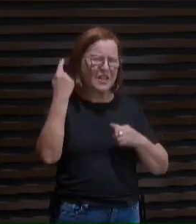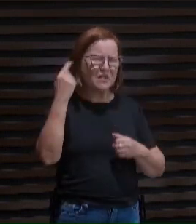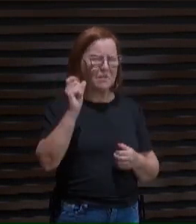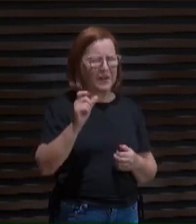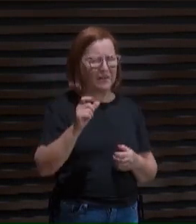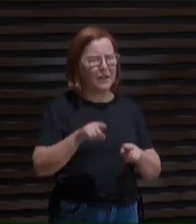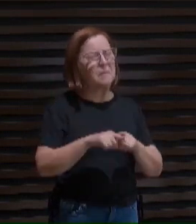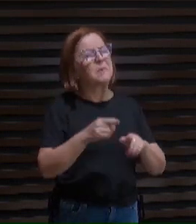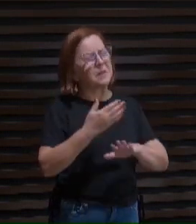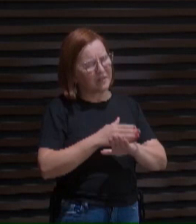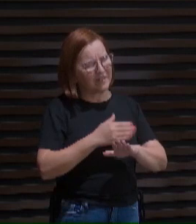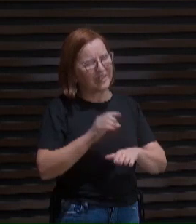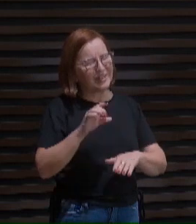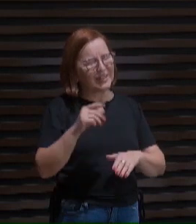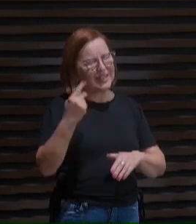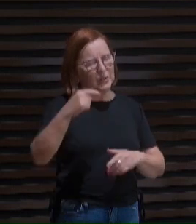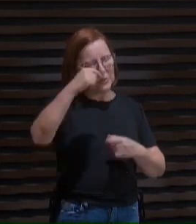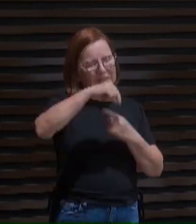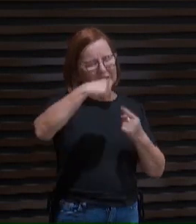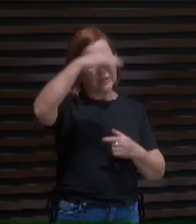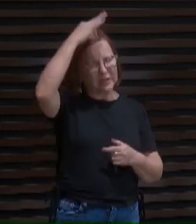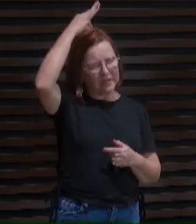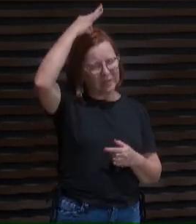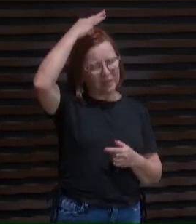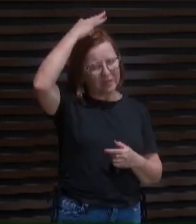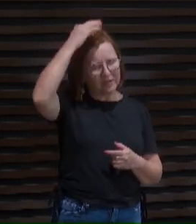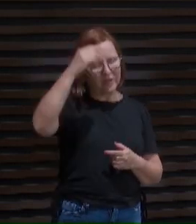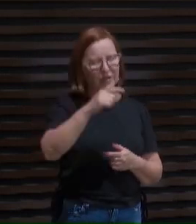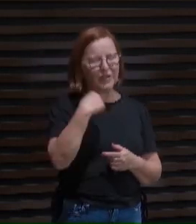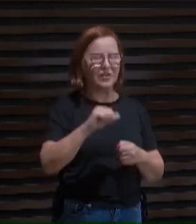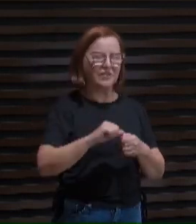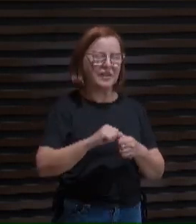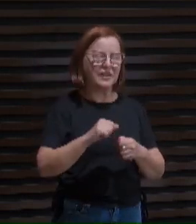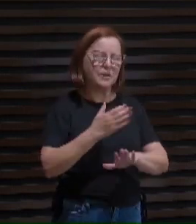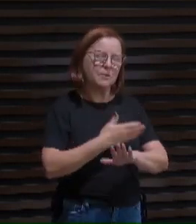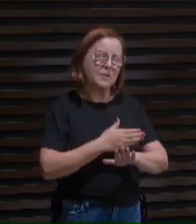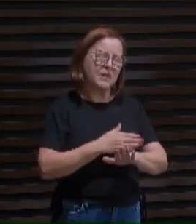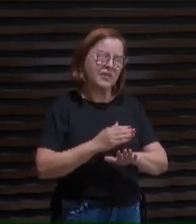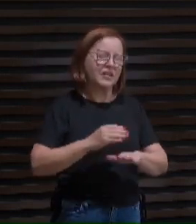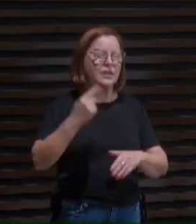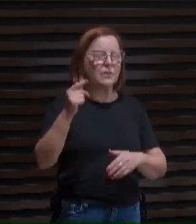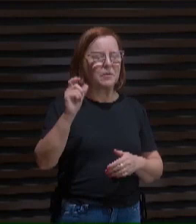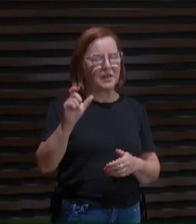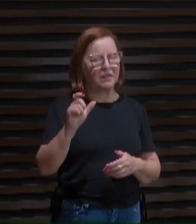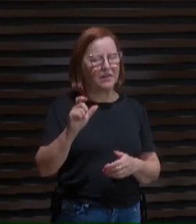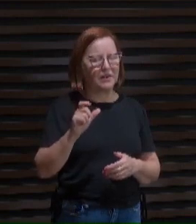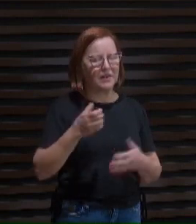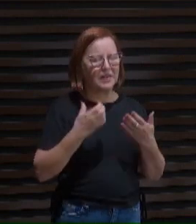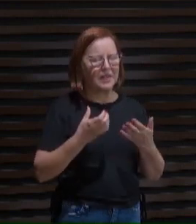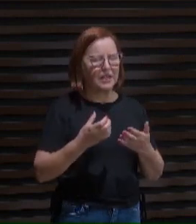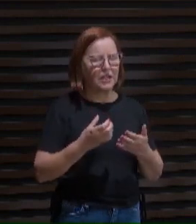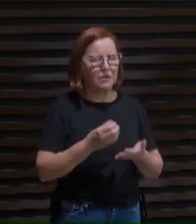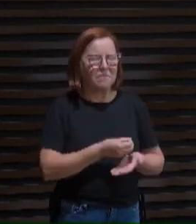só o teu Santo Espírito pode nos levar a praticar a tua palavra. Eu quero colocar, Pai, a minha vida, a vida da